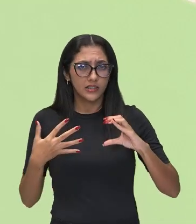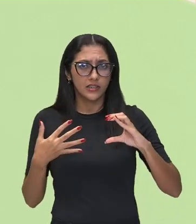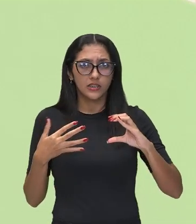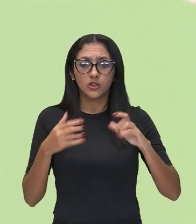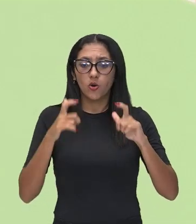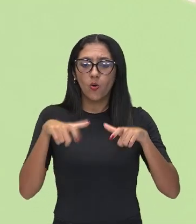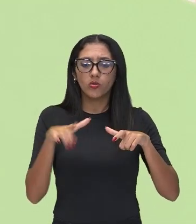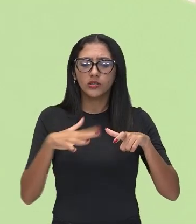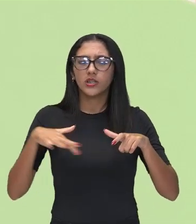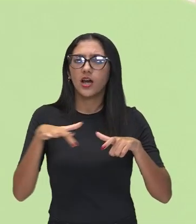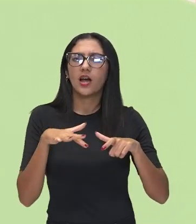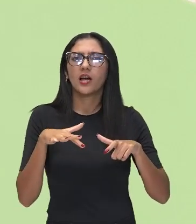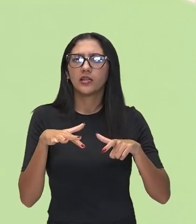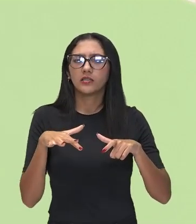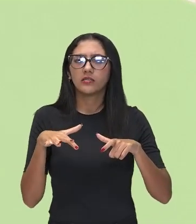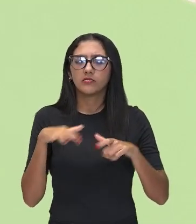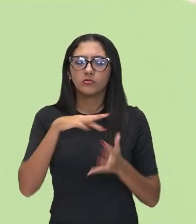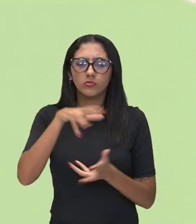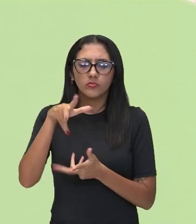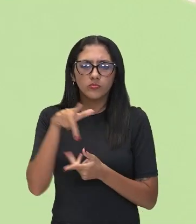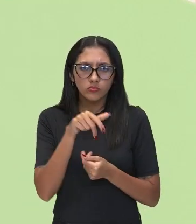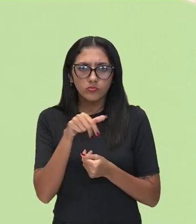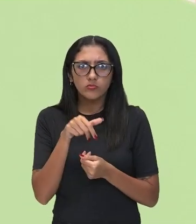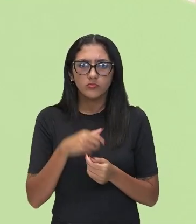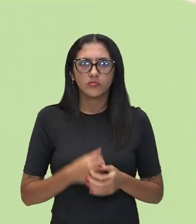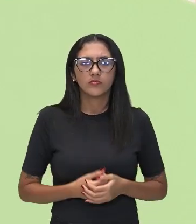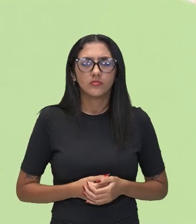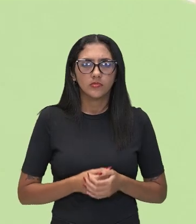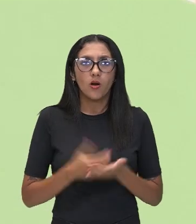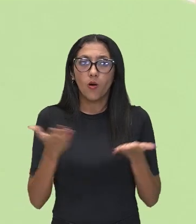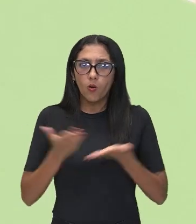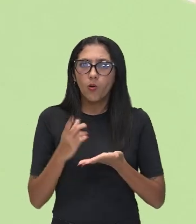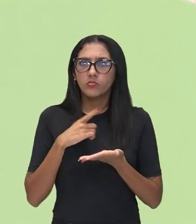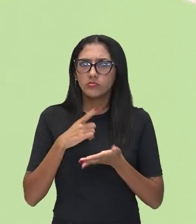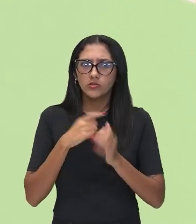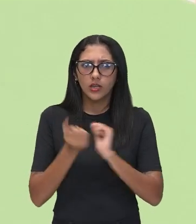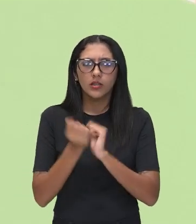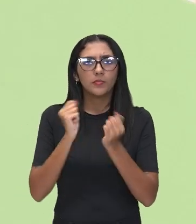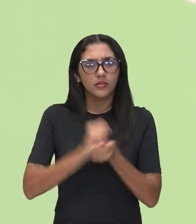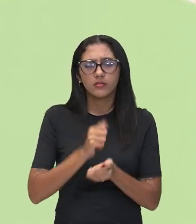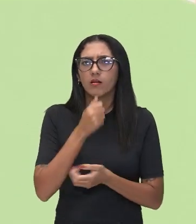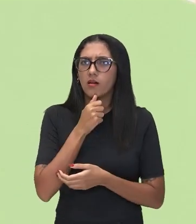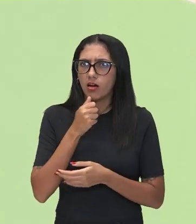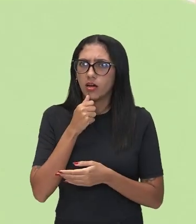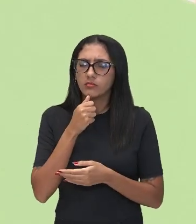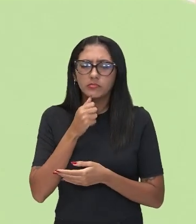da Terra, e que ainda hoje nós temos espécies se adaptando ao meio